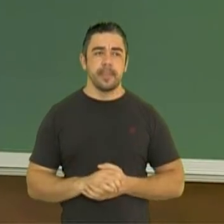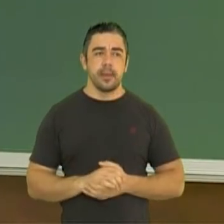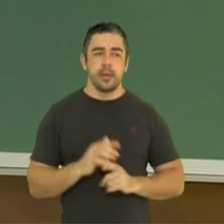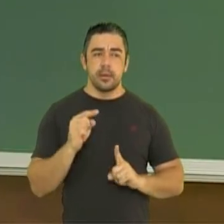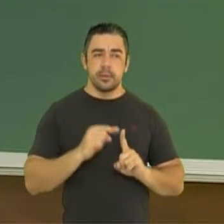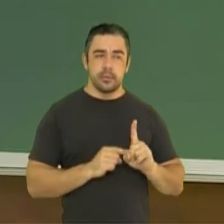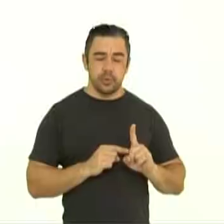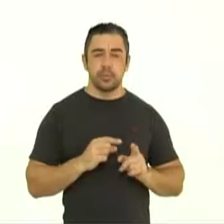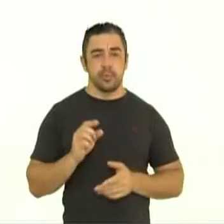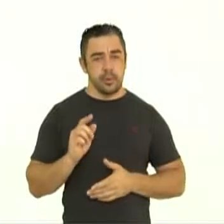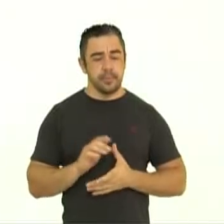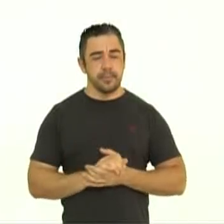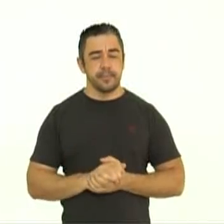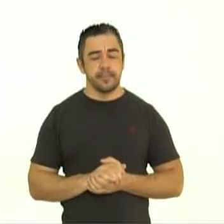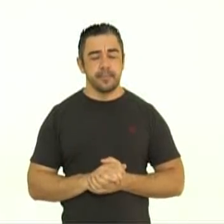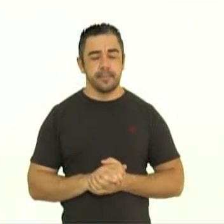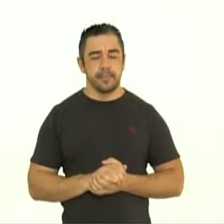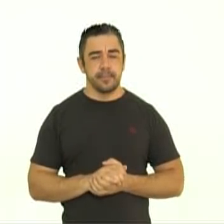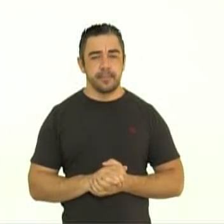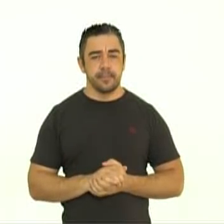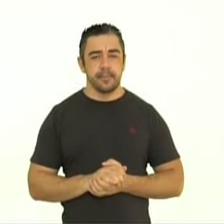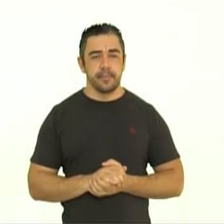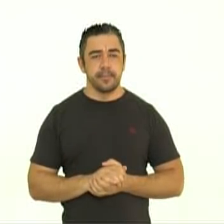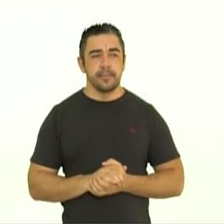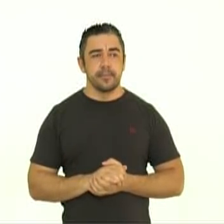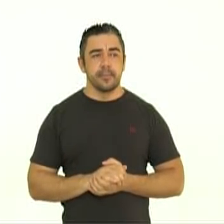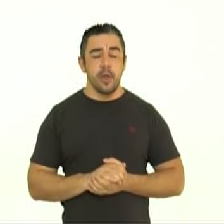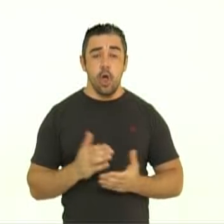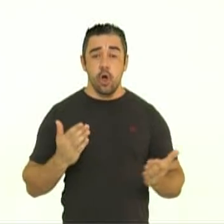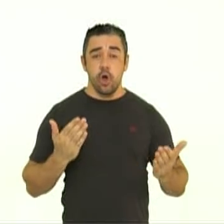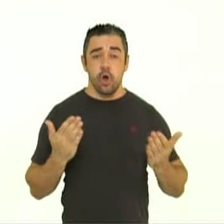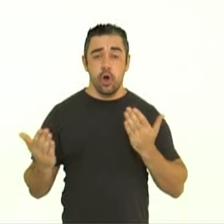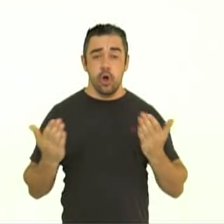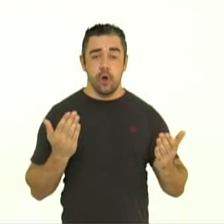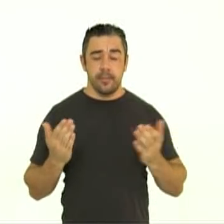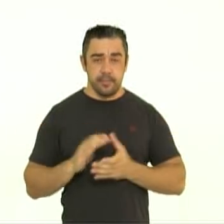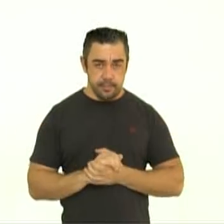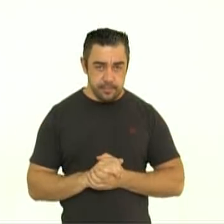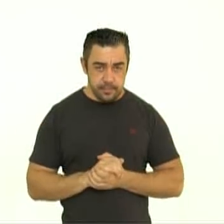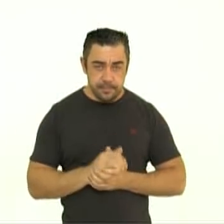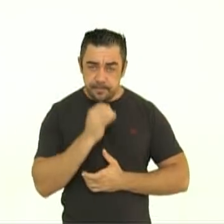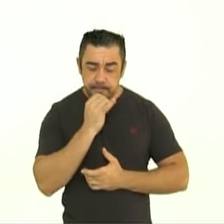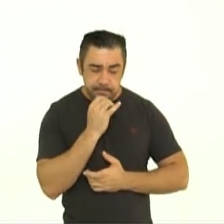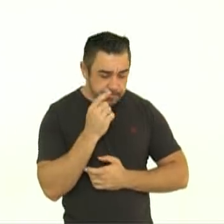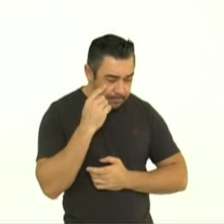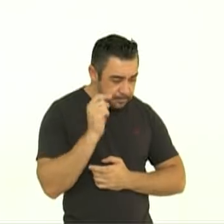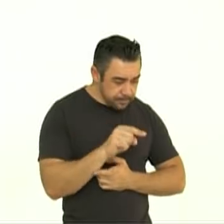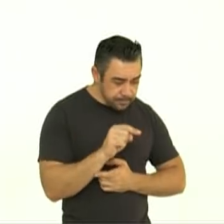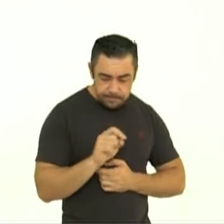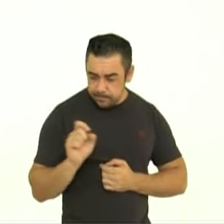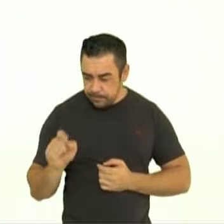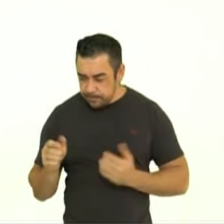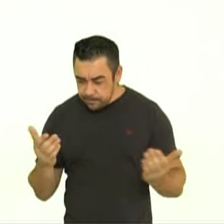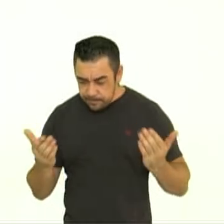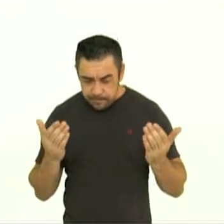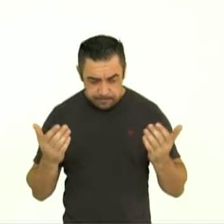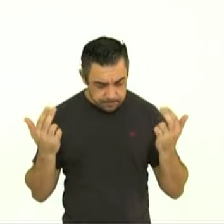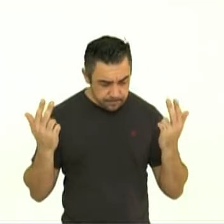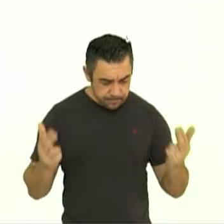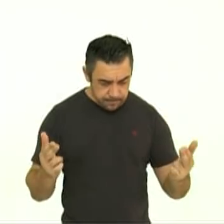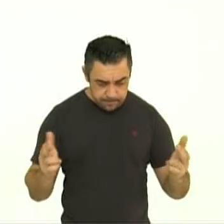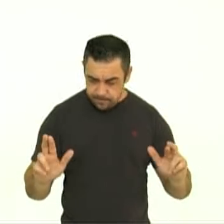Tipos de argumento ainda. O argumento de comparação é quando você vai comparar as semelhanças e